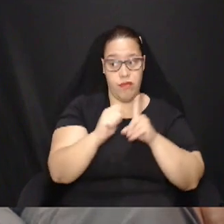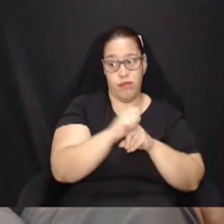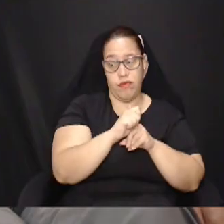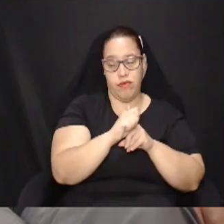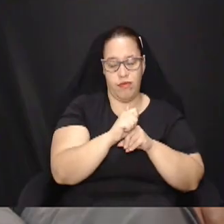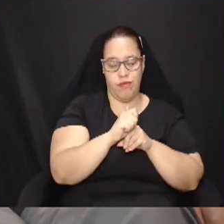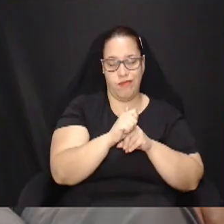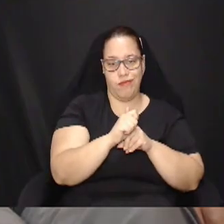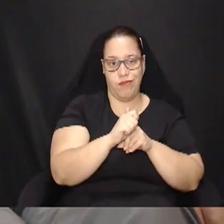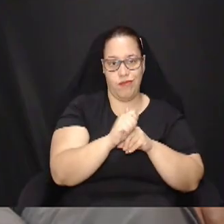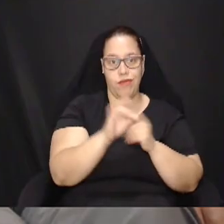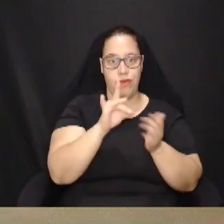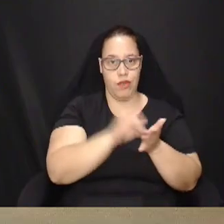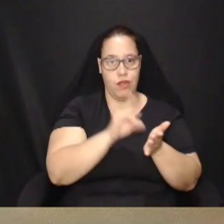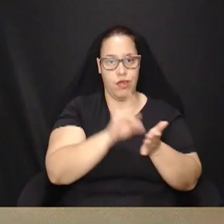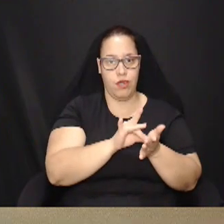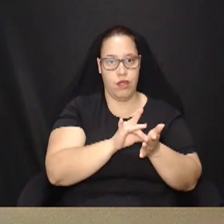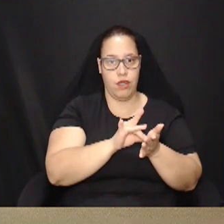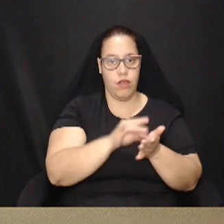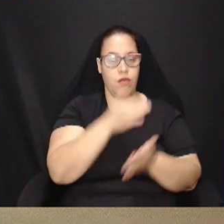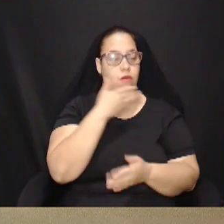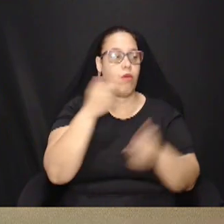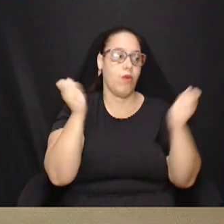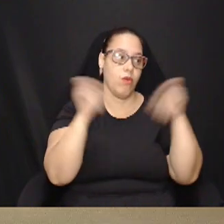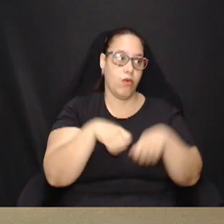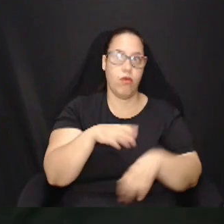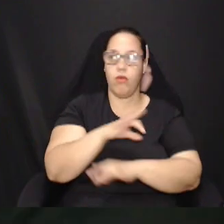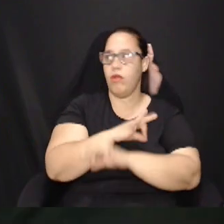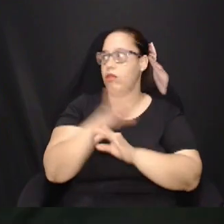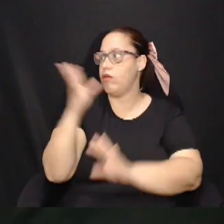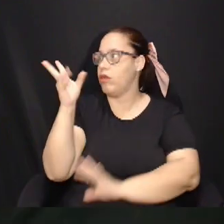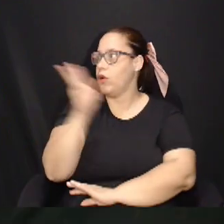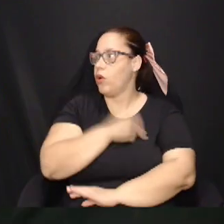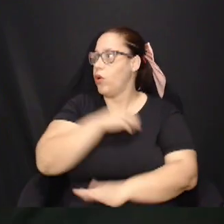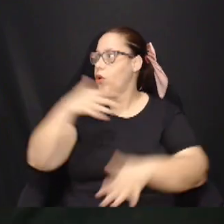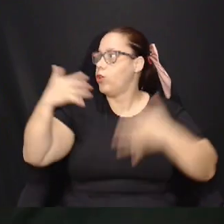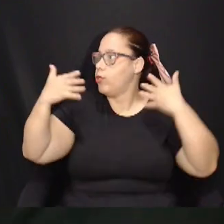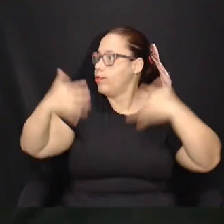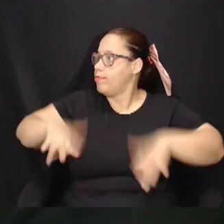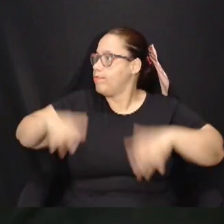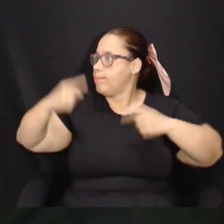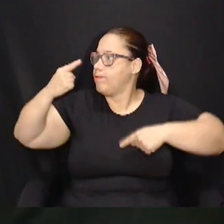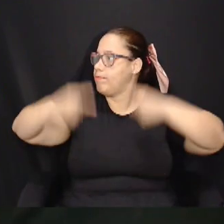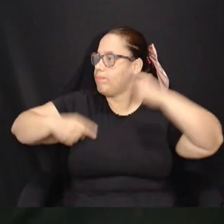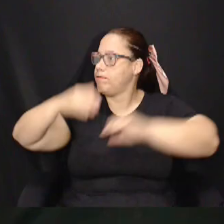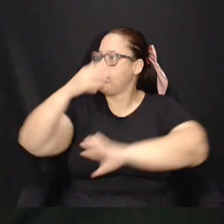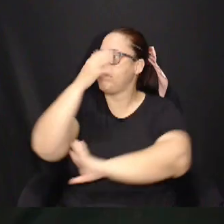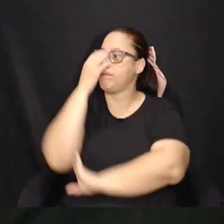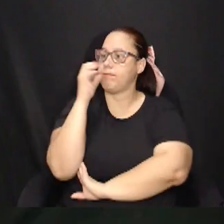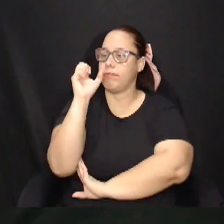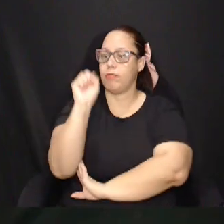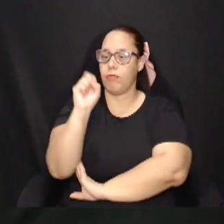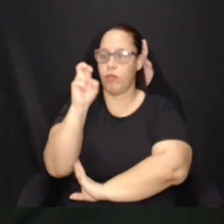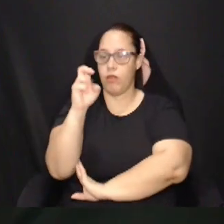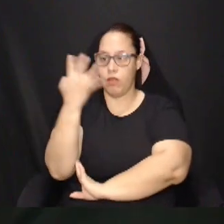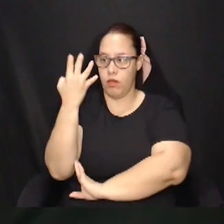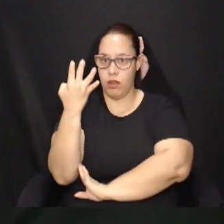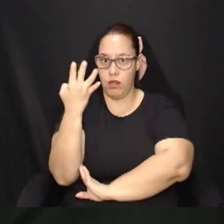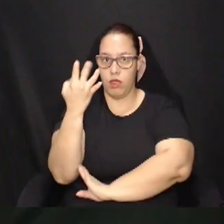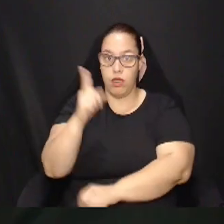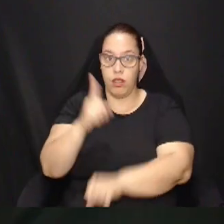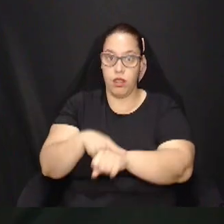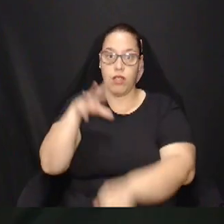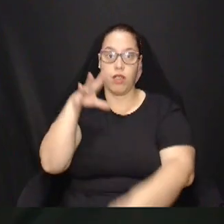fato, concebido da melhor forma possível? Uau, que debate. Olha, 8h54. O tempo passa muito rápido, a gente